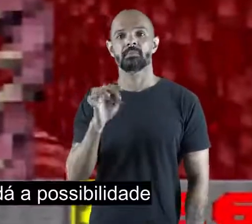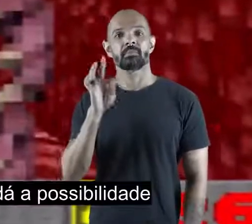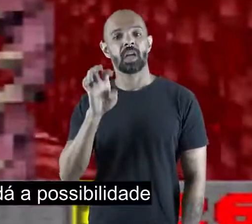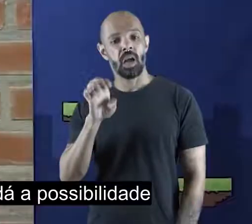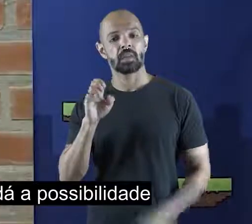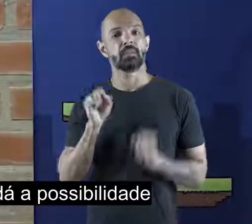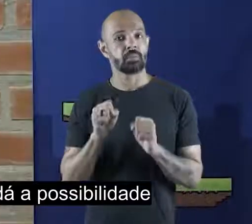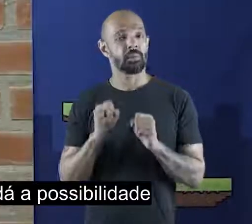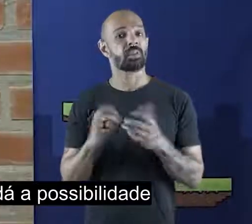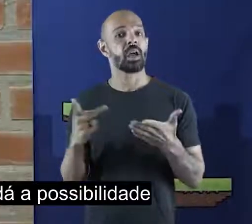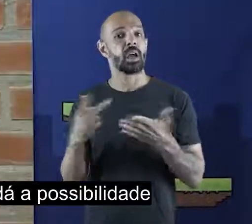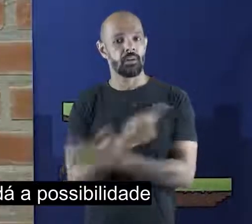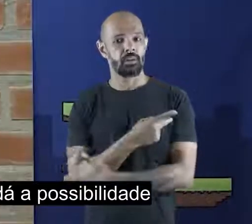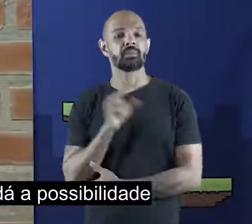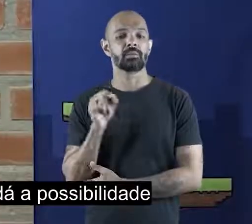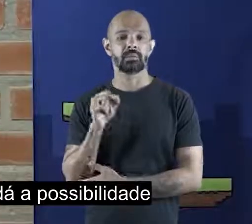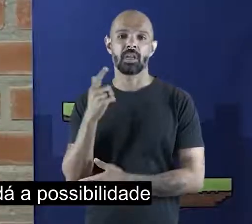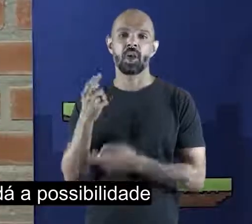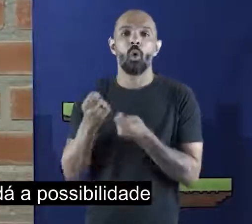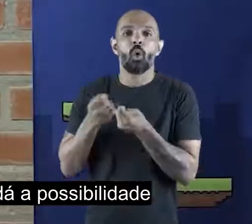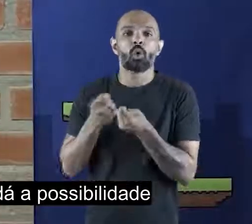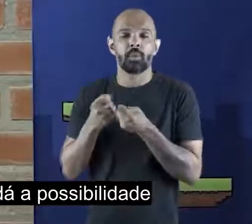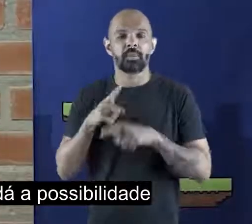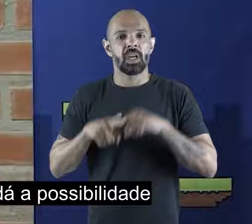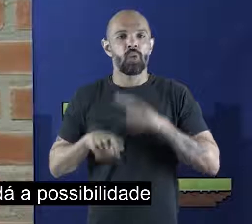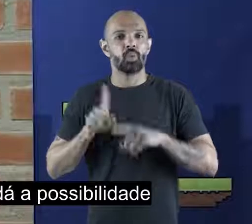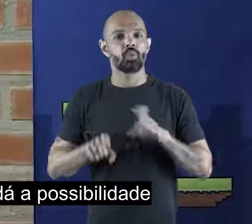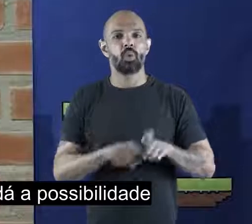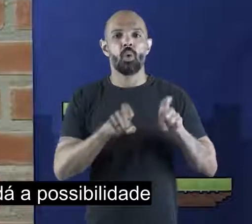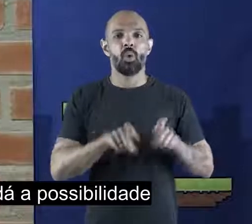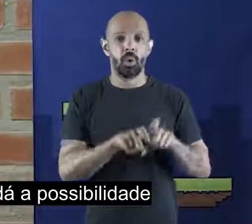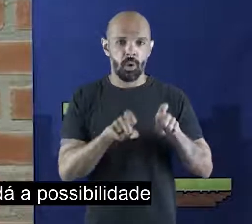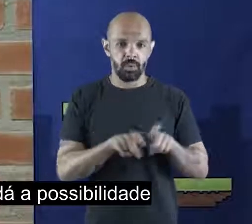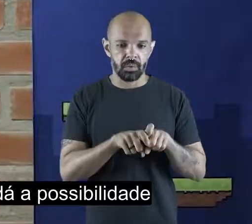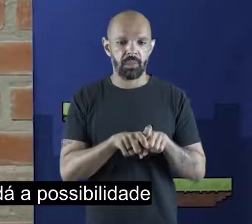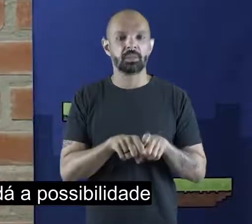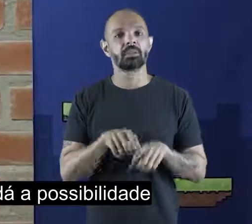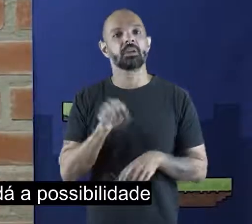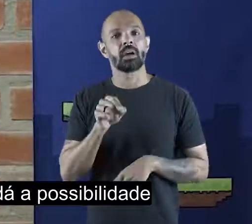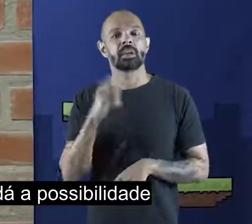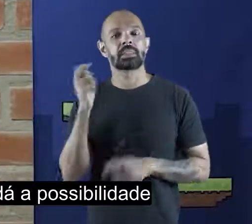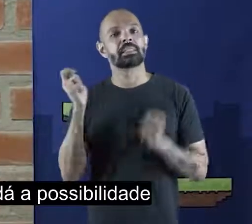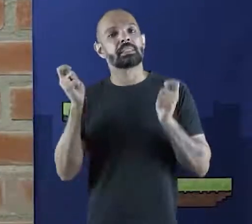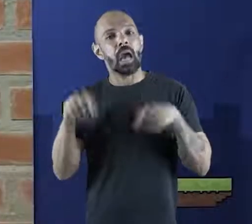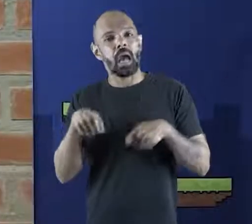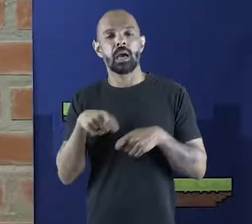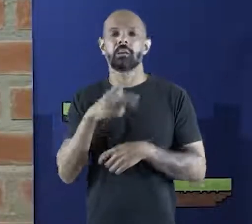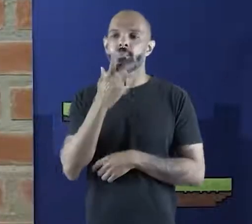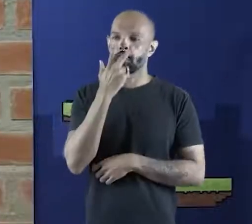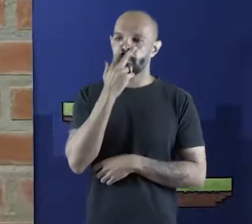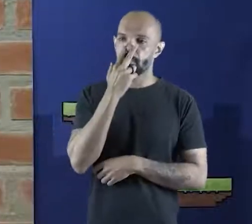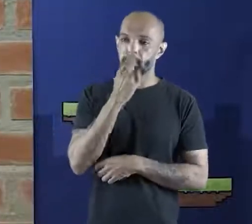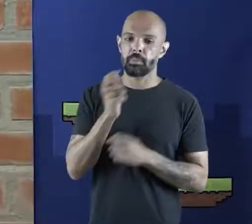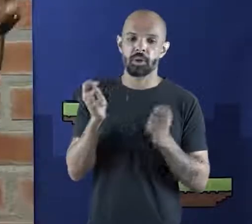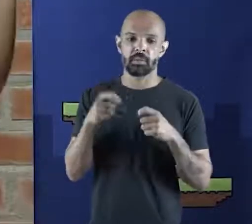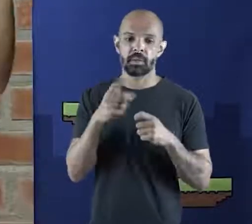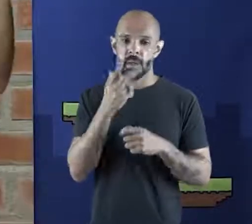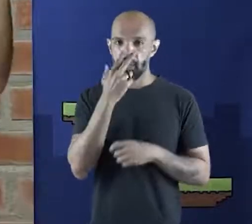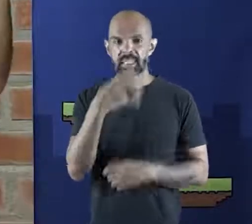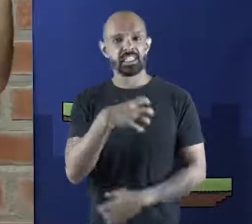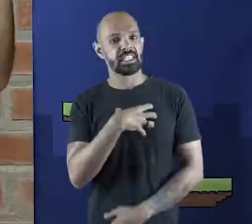ali para você. Isso economiza uma série de coisas, de recursos do computador, e ainda te dá a possibilidade de você dar